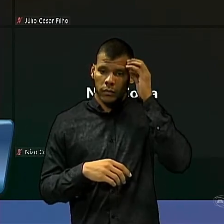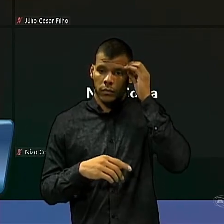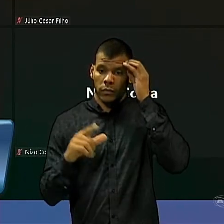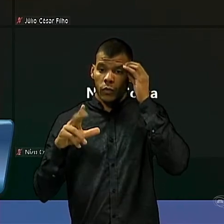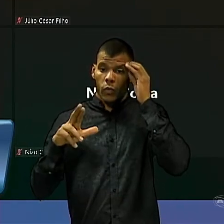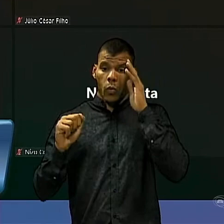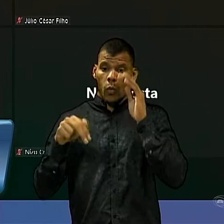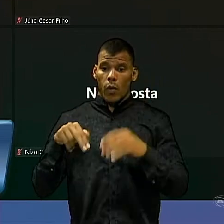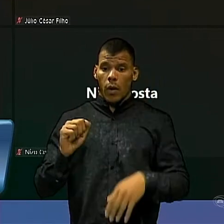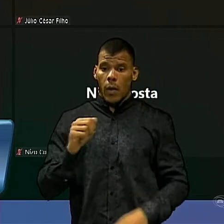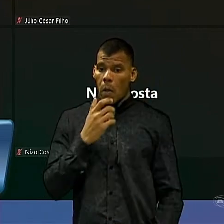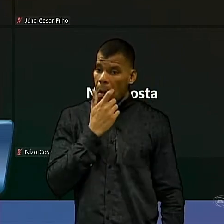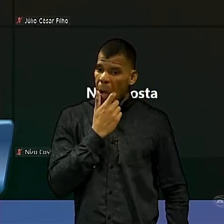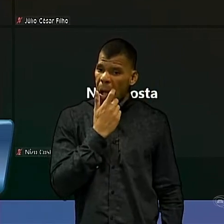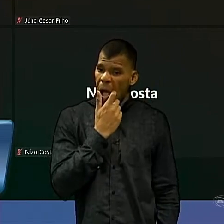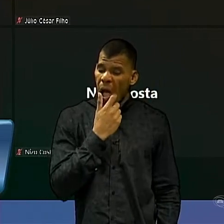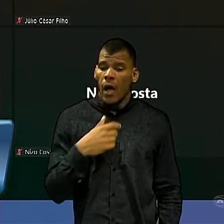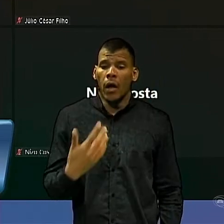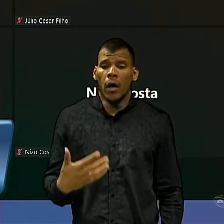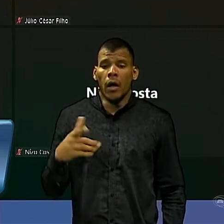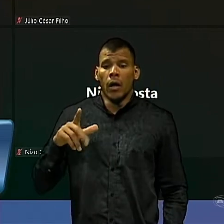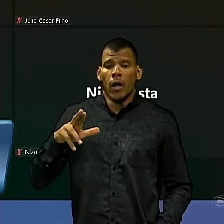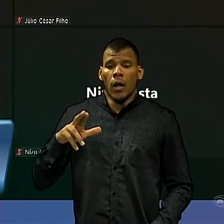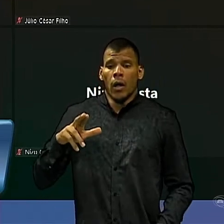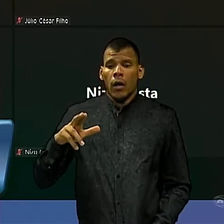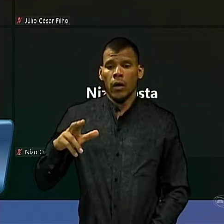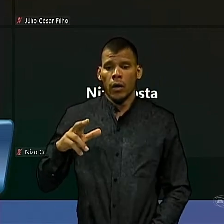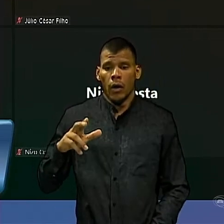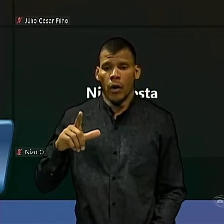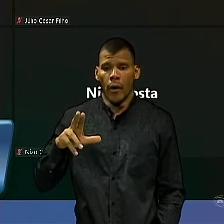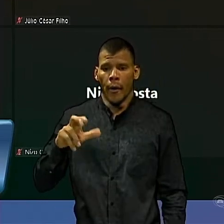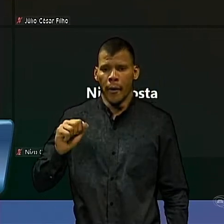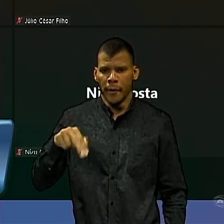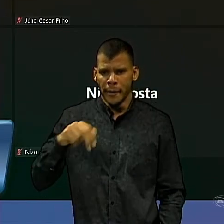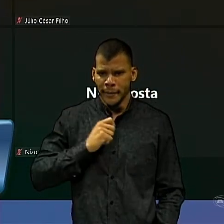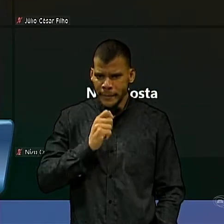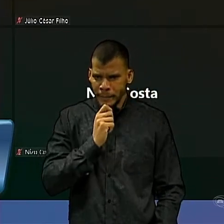Luana. Bom, enquanto a deputada Luana não entra aqui,